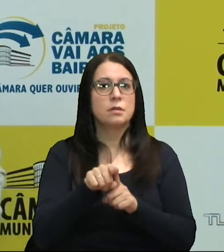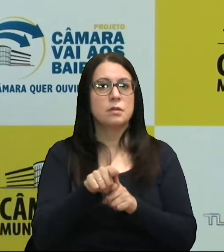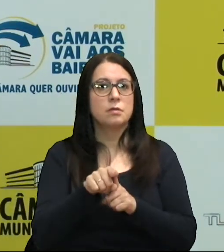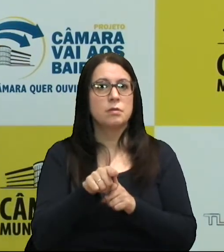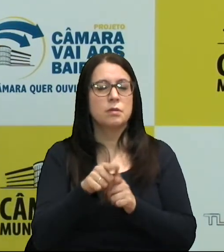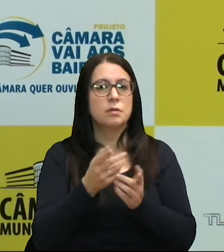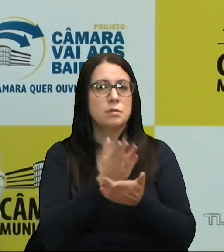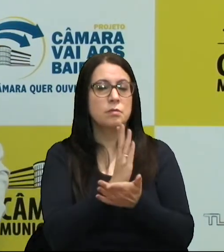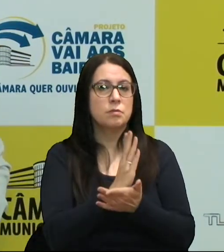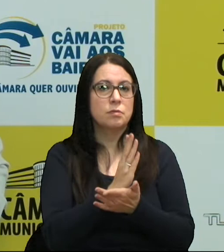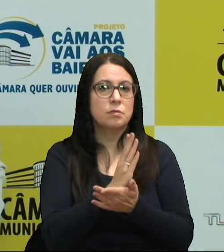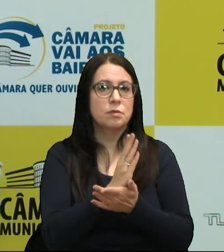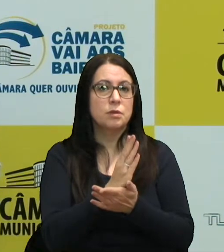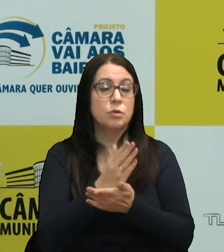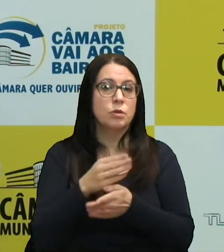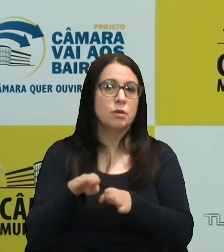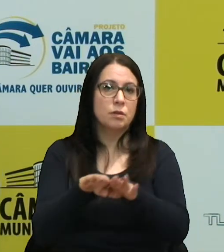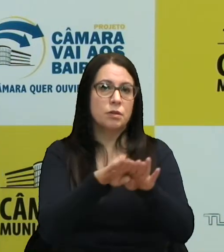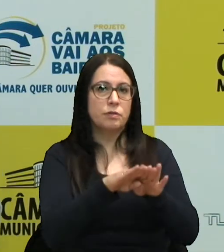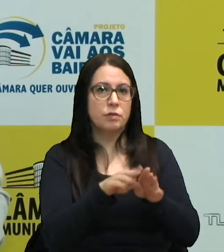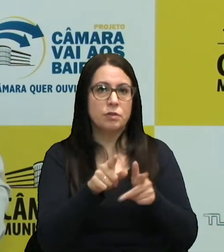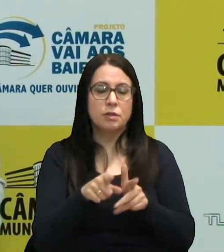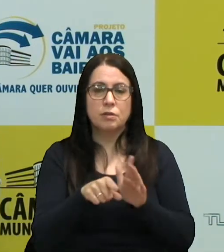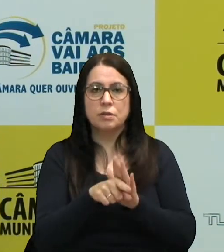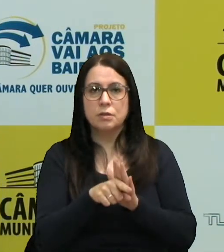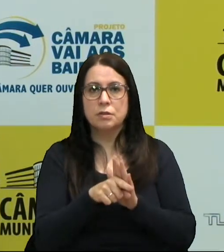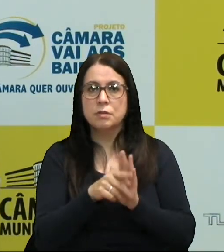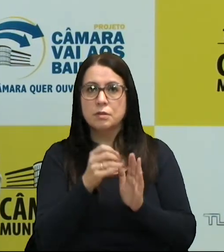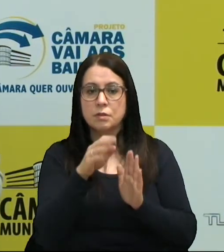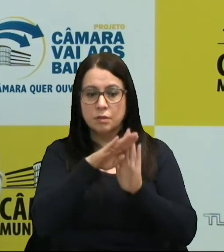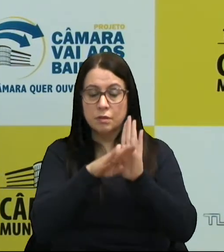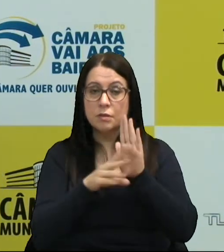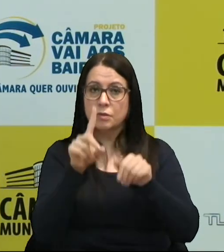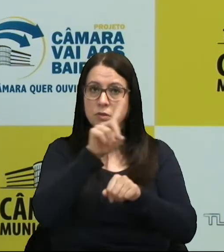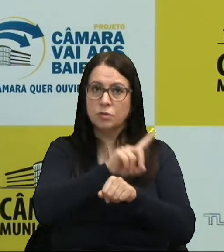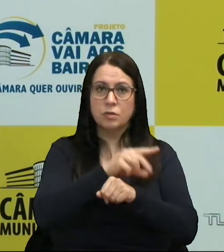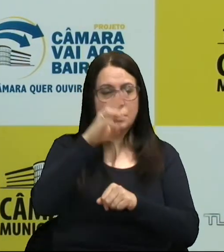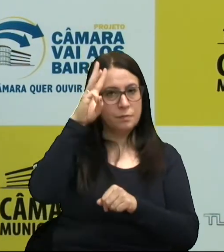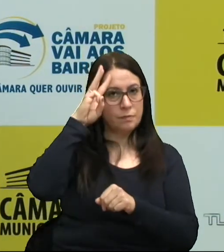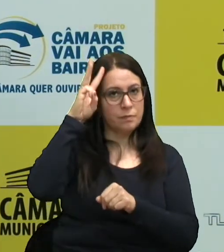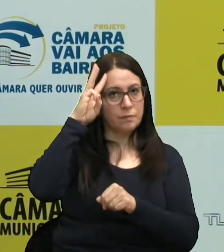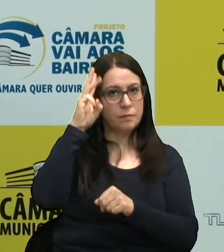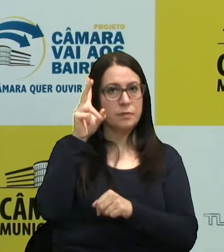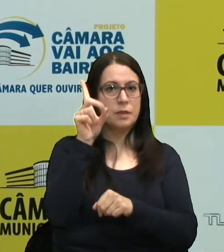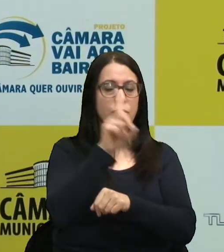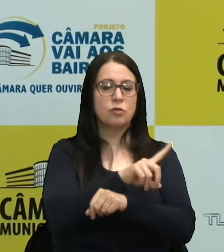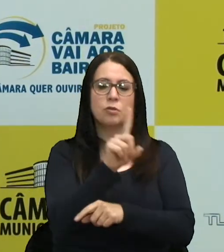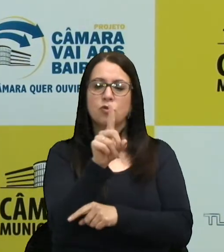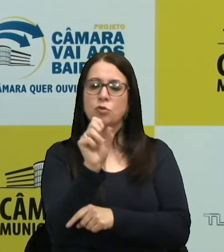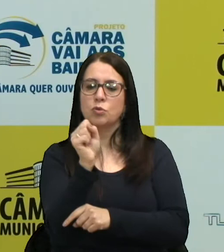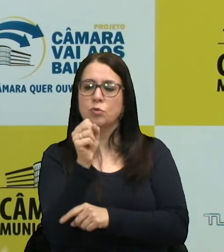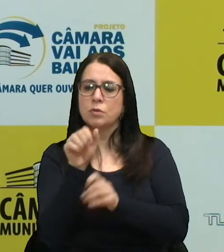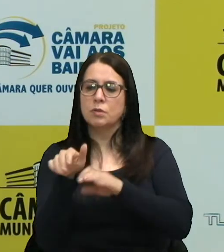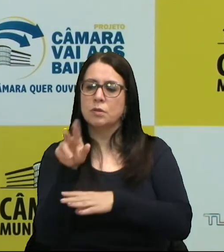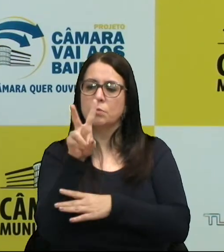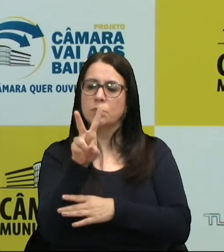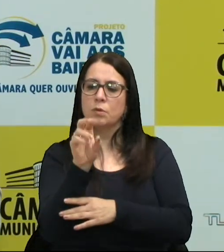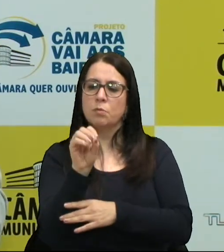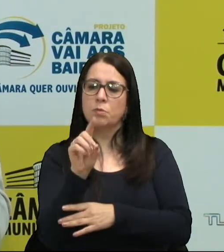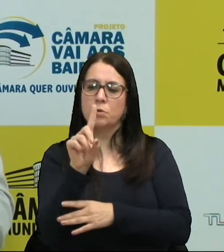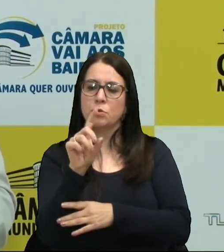lei aprovado por unanimidade. Muito bem, esta foi a ordem do dia desta terça-feira, dia 18 de setembro de